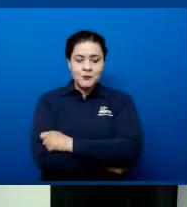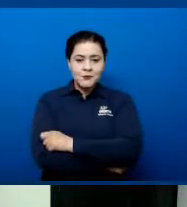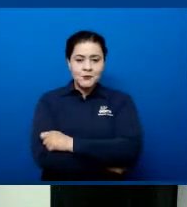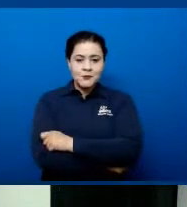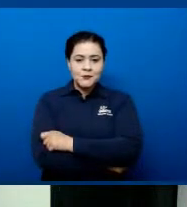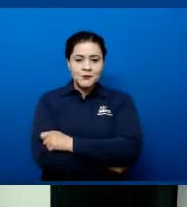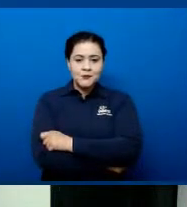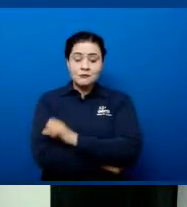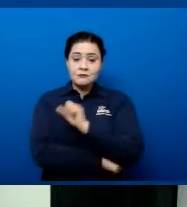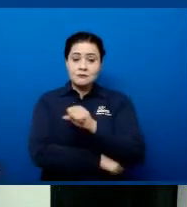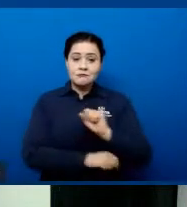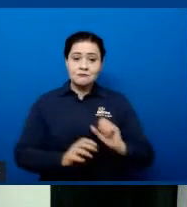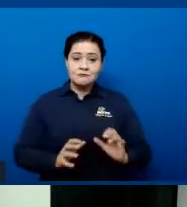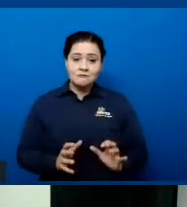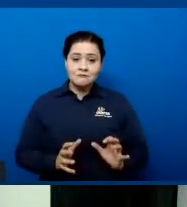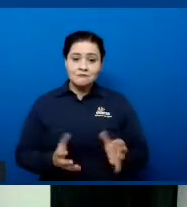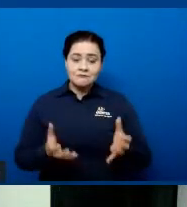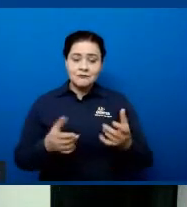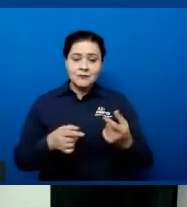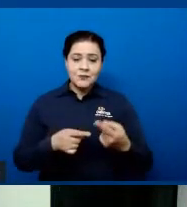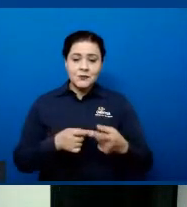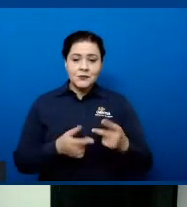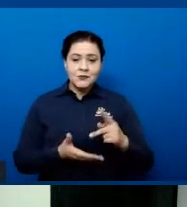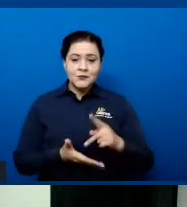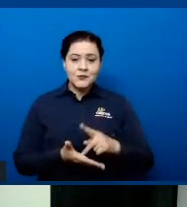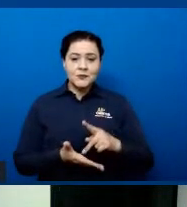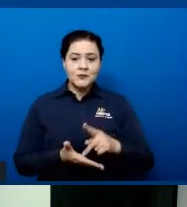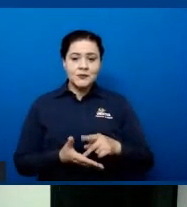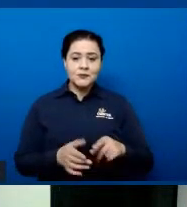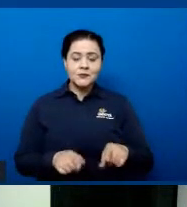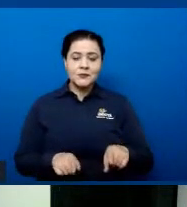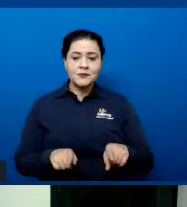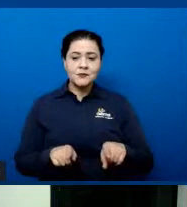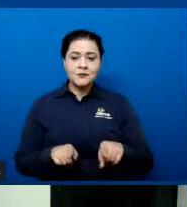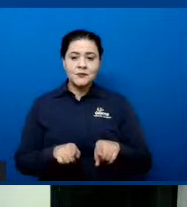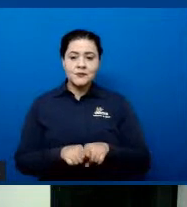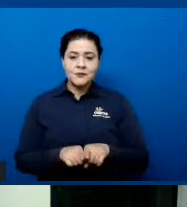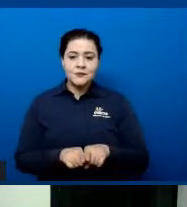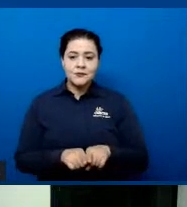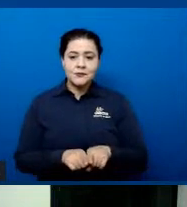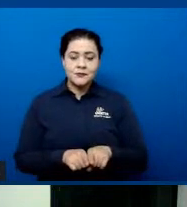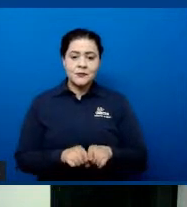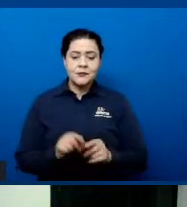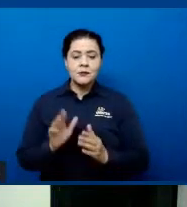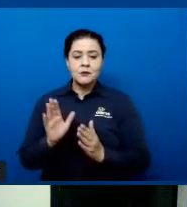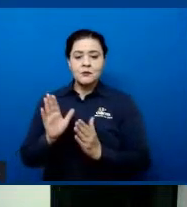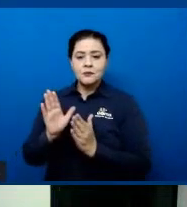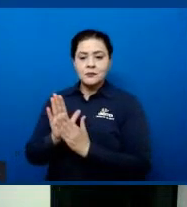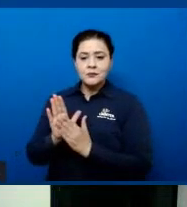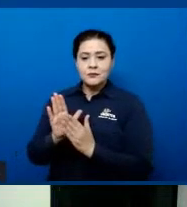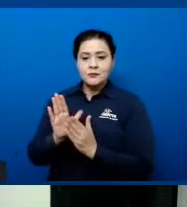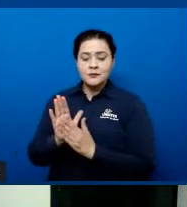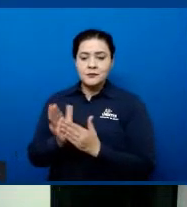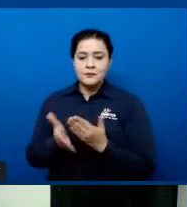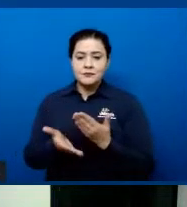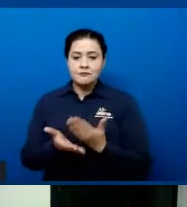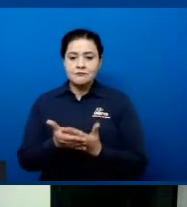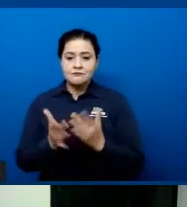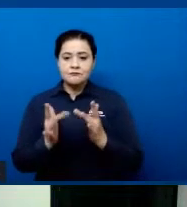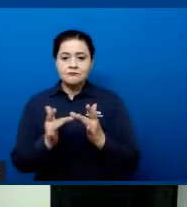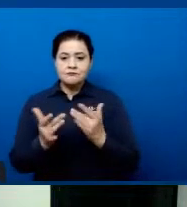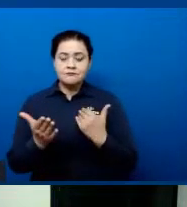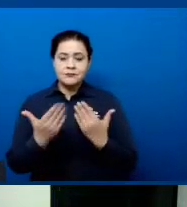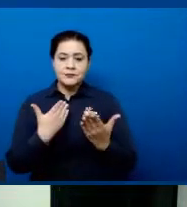Isso, estimula bastante. Na verdade, a gente propõe nisso aí um estudo de interatividade,